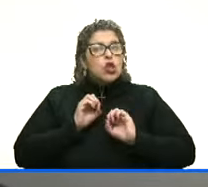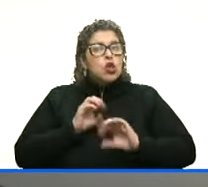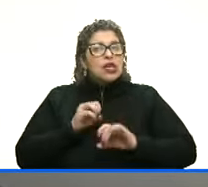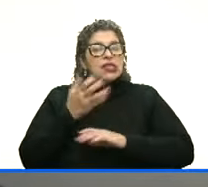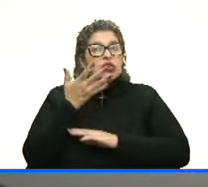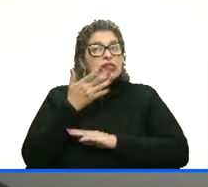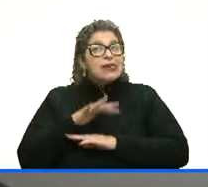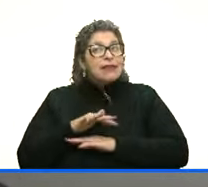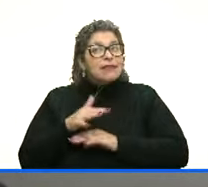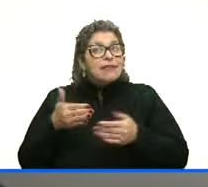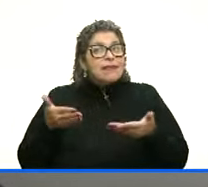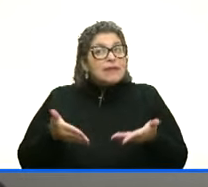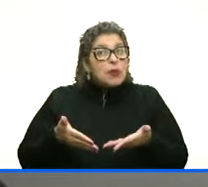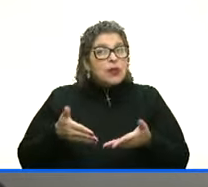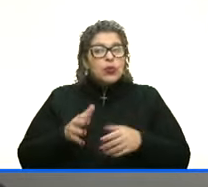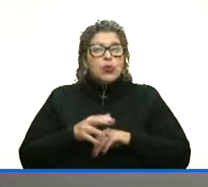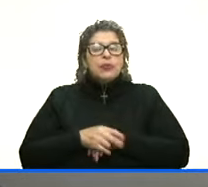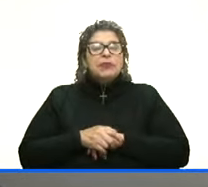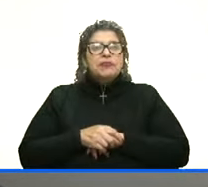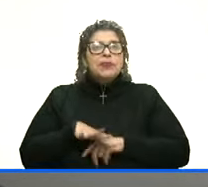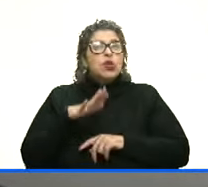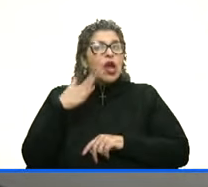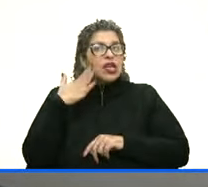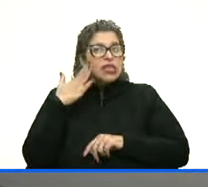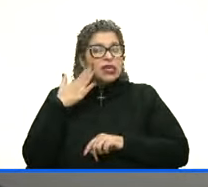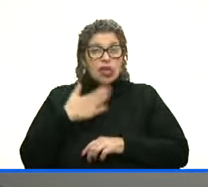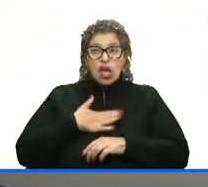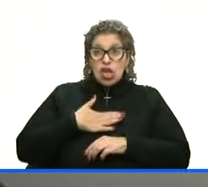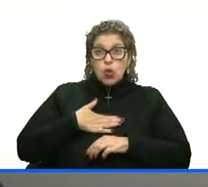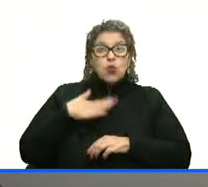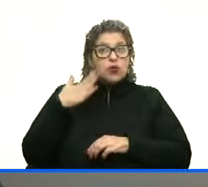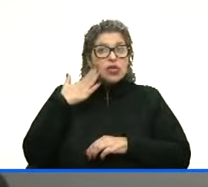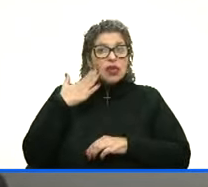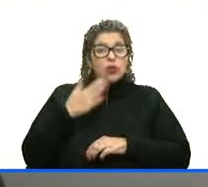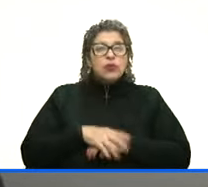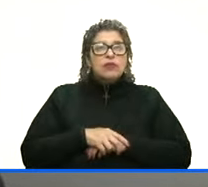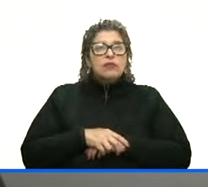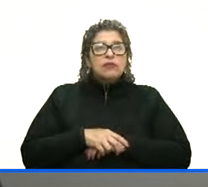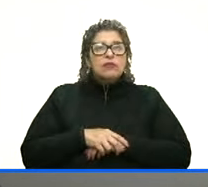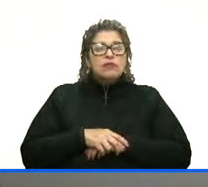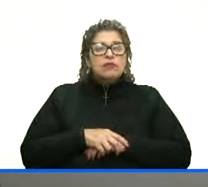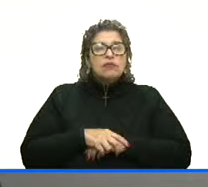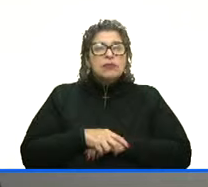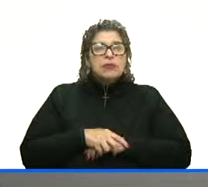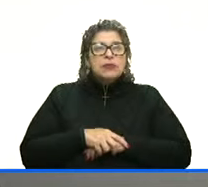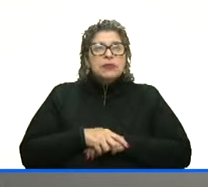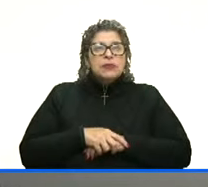principalmente. Nós entendemos, eu entendo, que nós temos uma